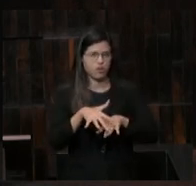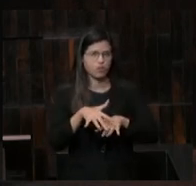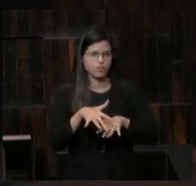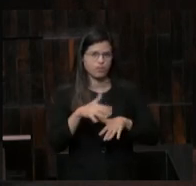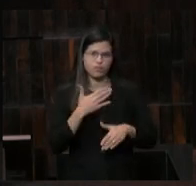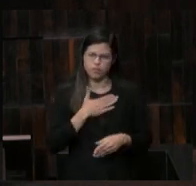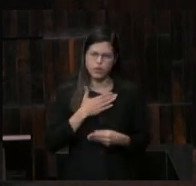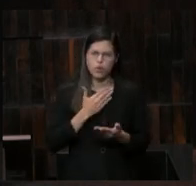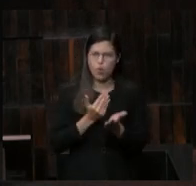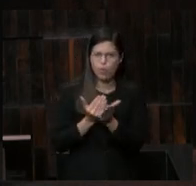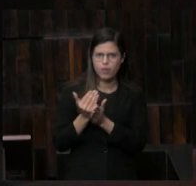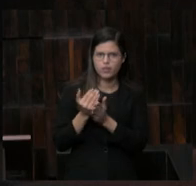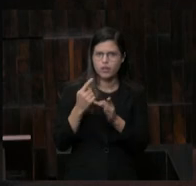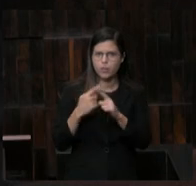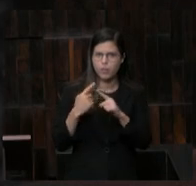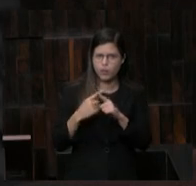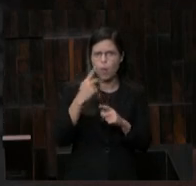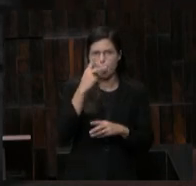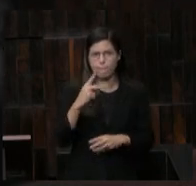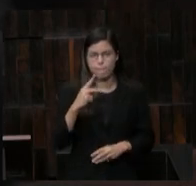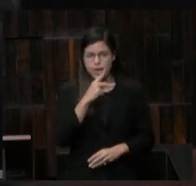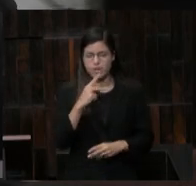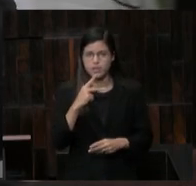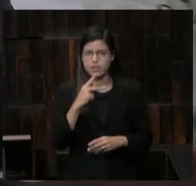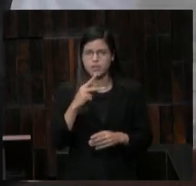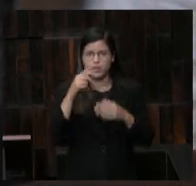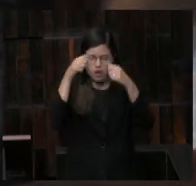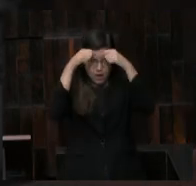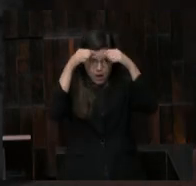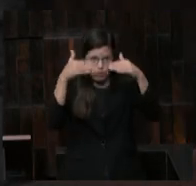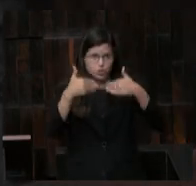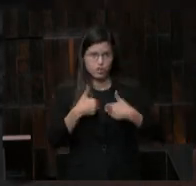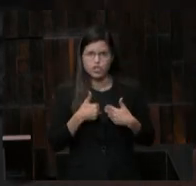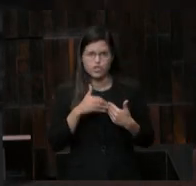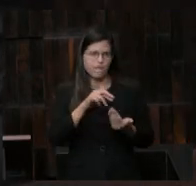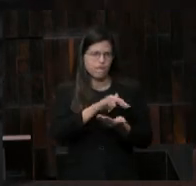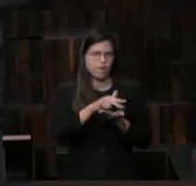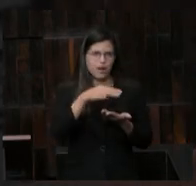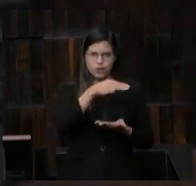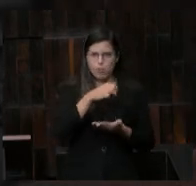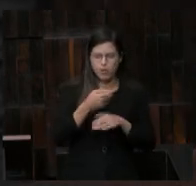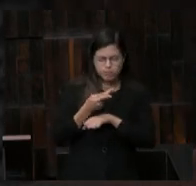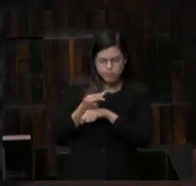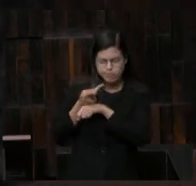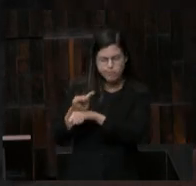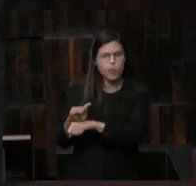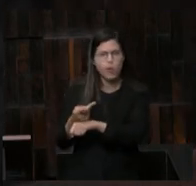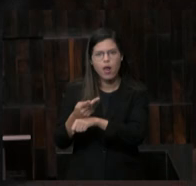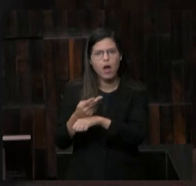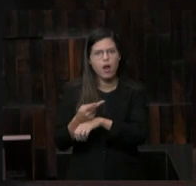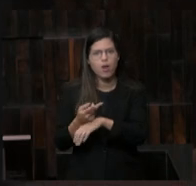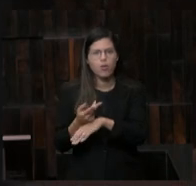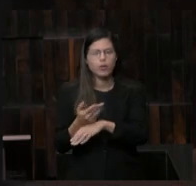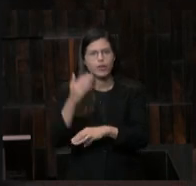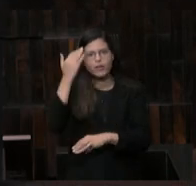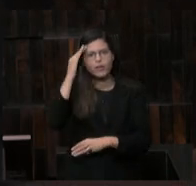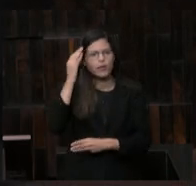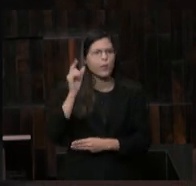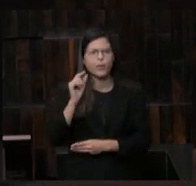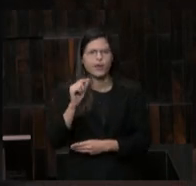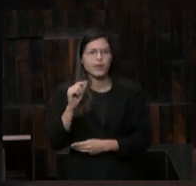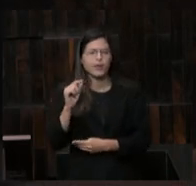fato de aparecer como padre autista, muitas mães me procuraram. Me procuraram para entender o que é isso. E muitas